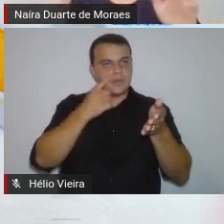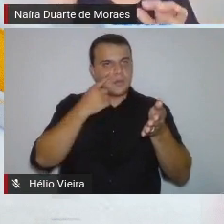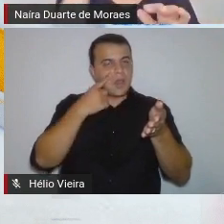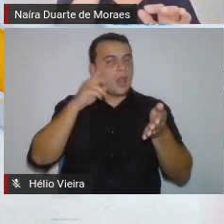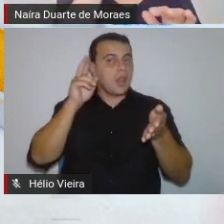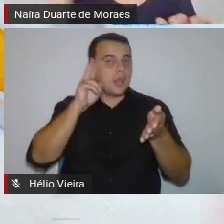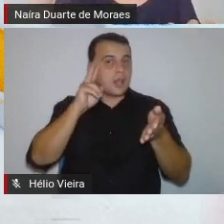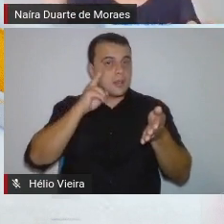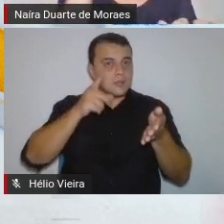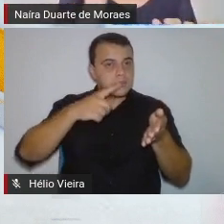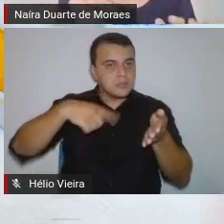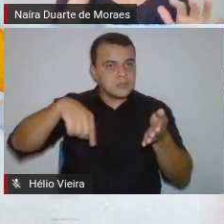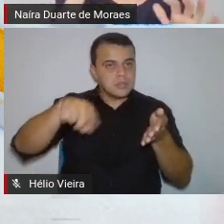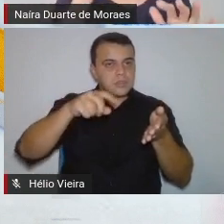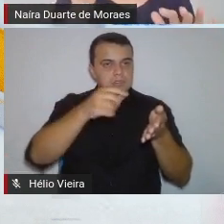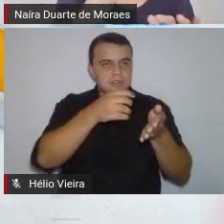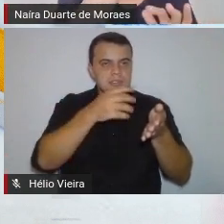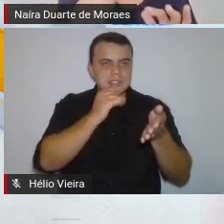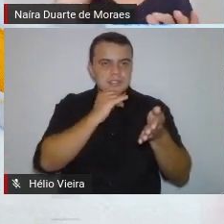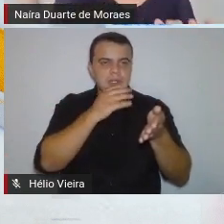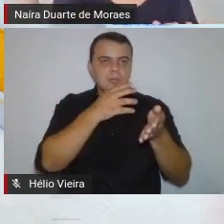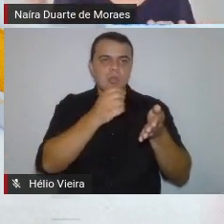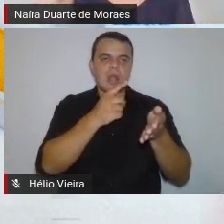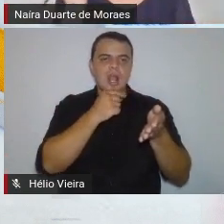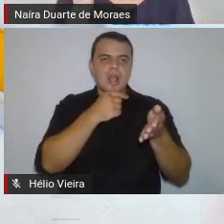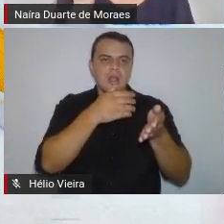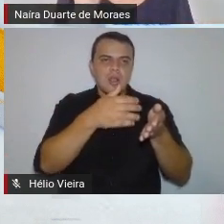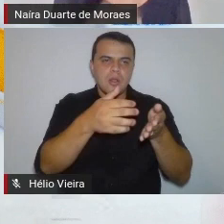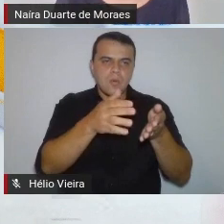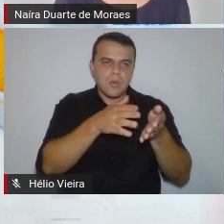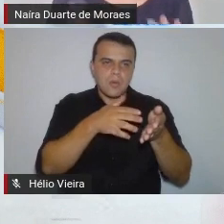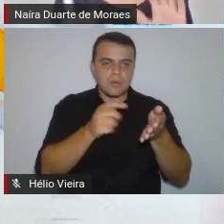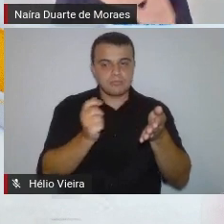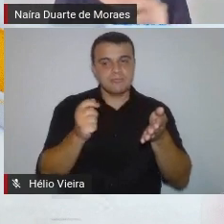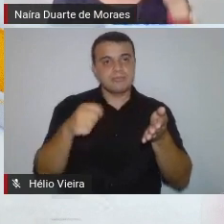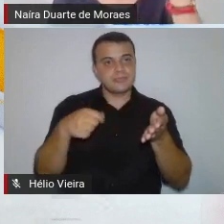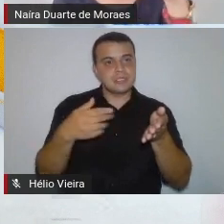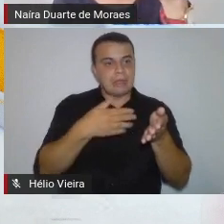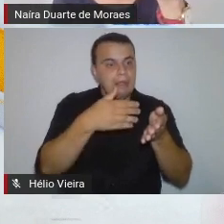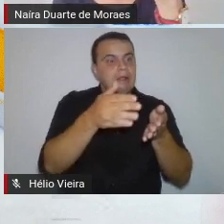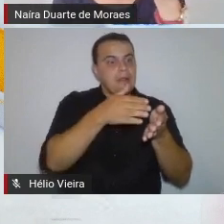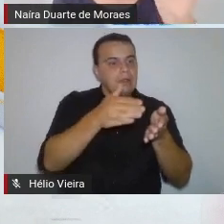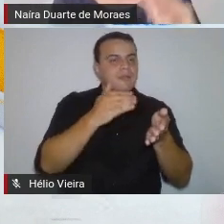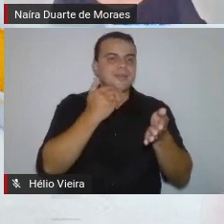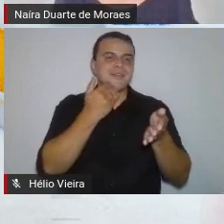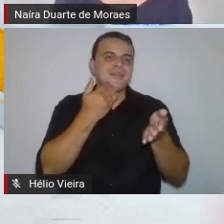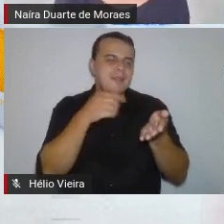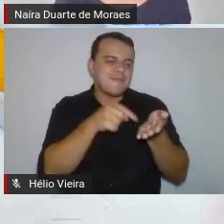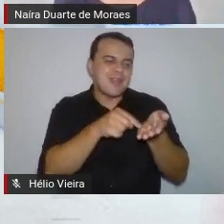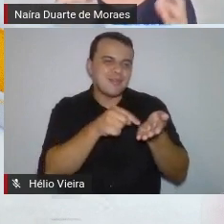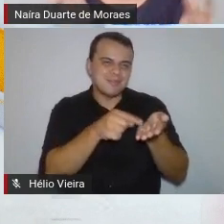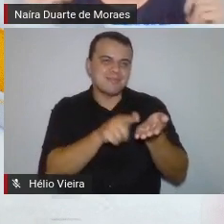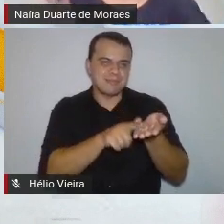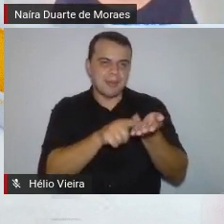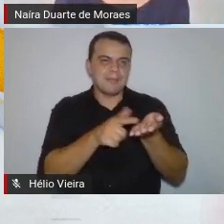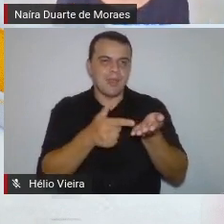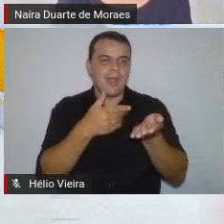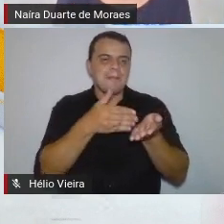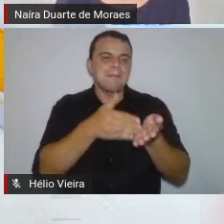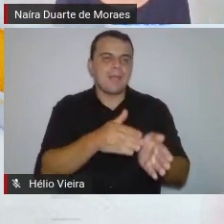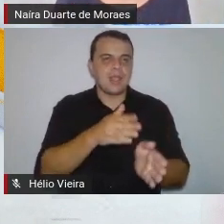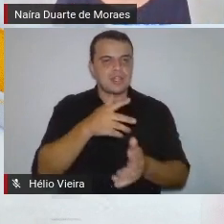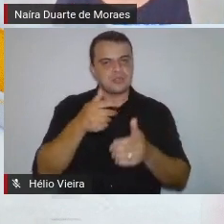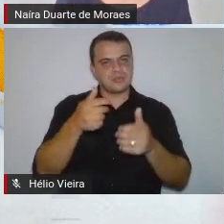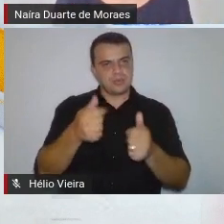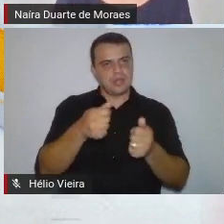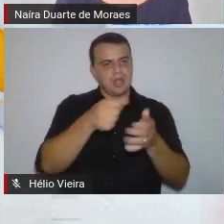Lembrem-se, se a gente insistir demais papel molhado com a pincelada, isso pode o quê? Estragar a fibra, o material do nosso papel, e a gente perde a qualidade da